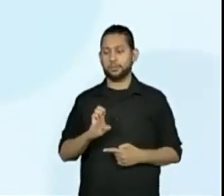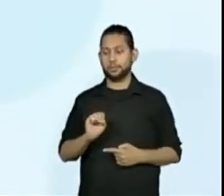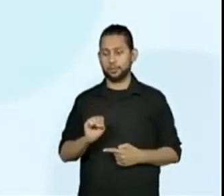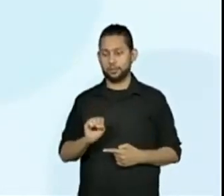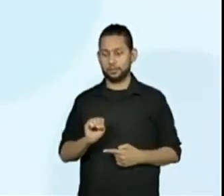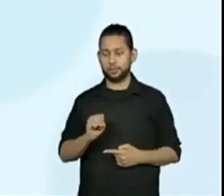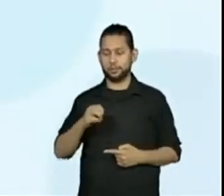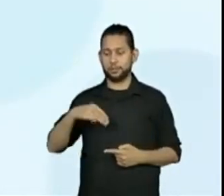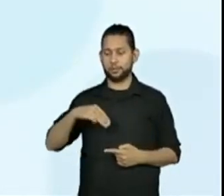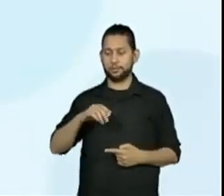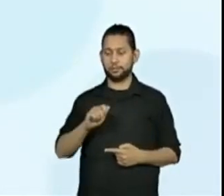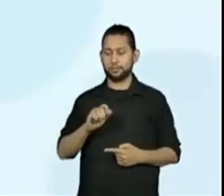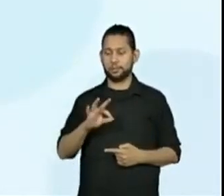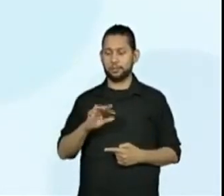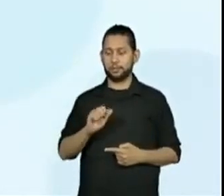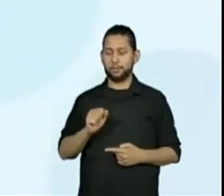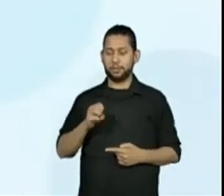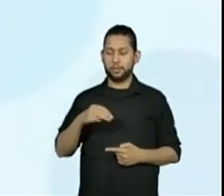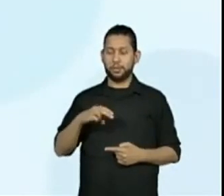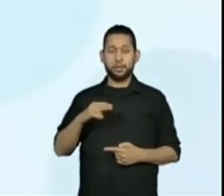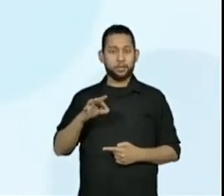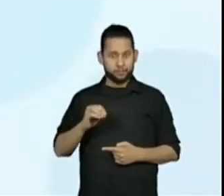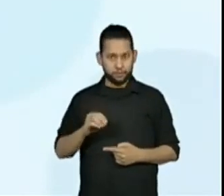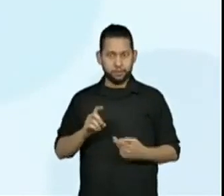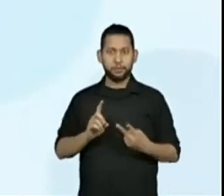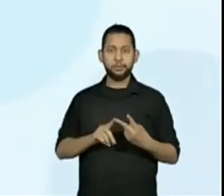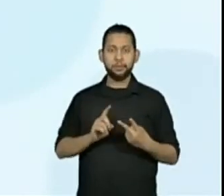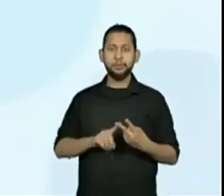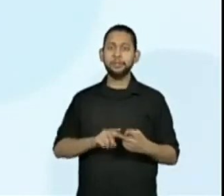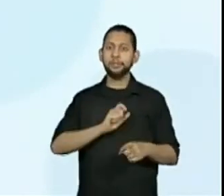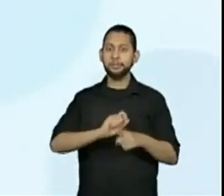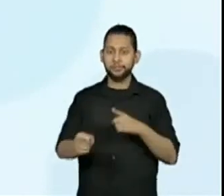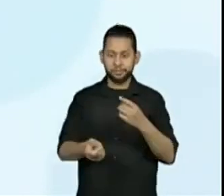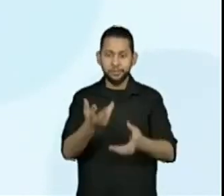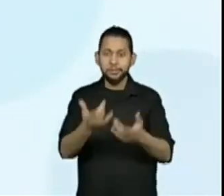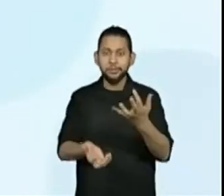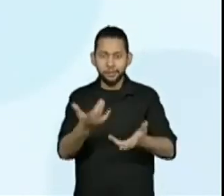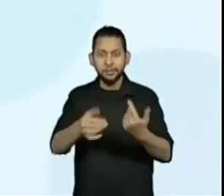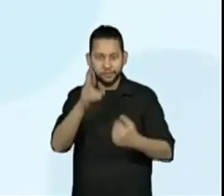Nós conversamos sobre isso, desmatamentos, as queimadas,